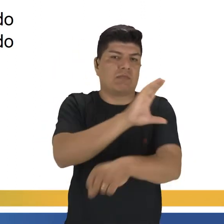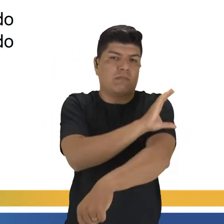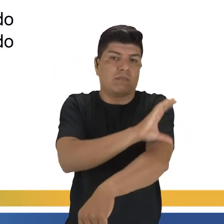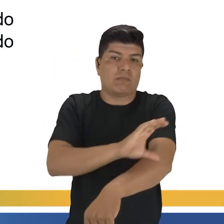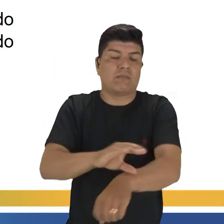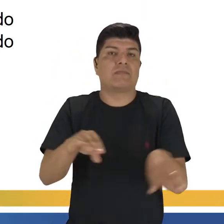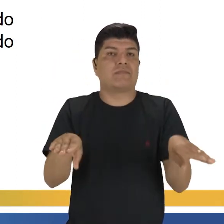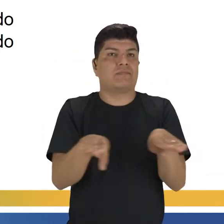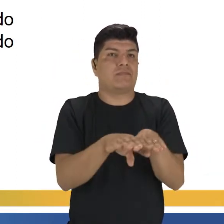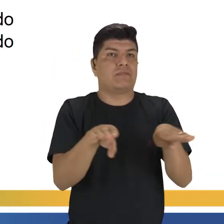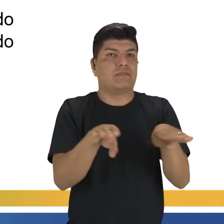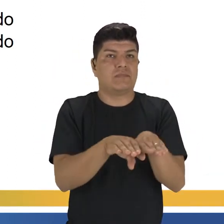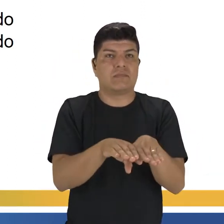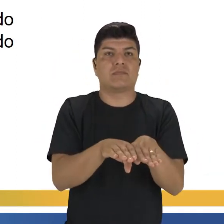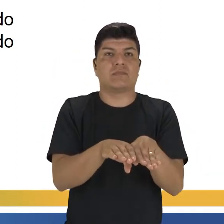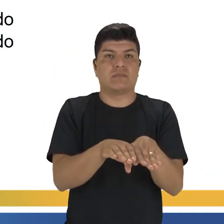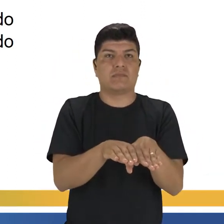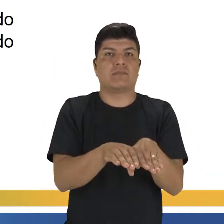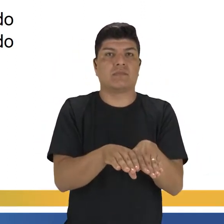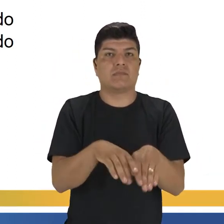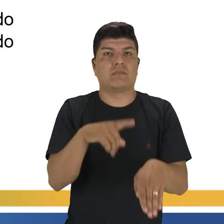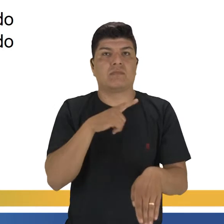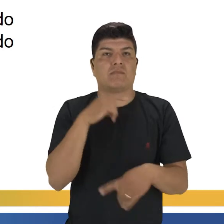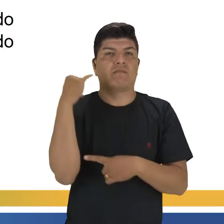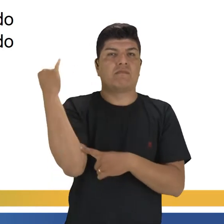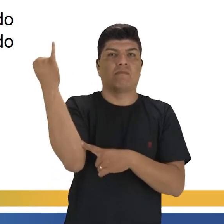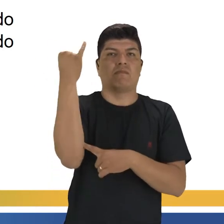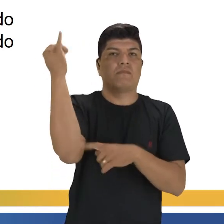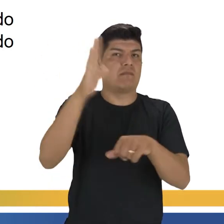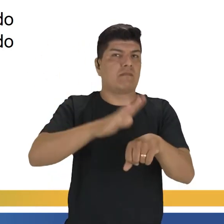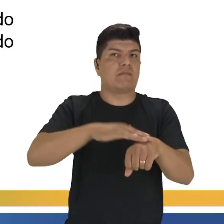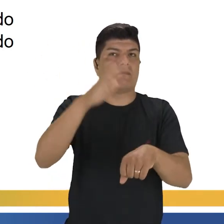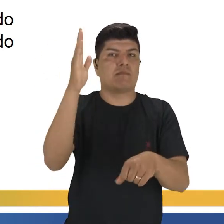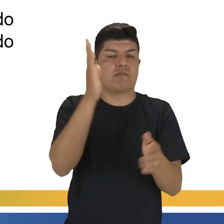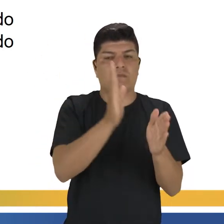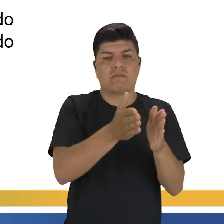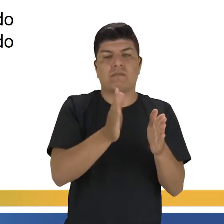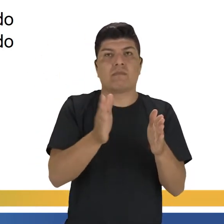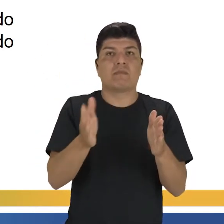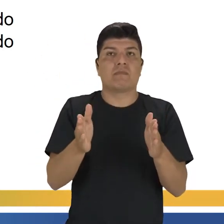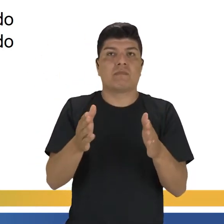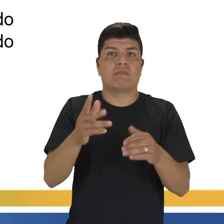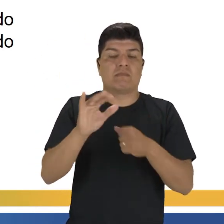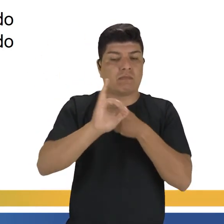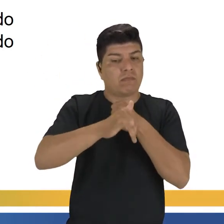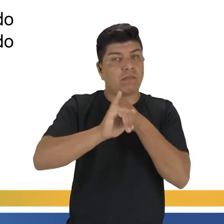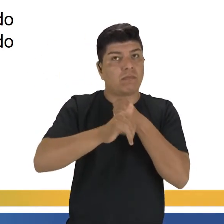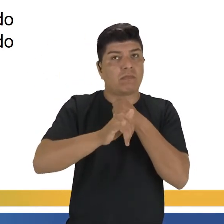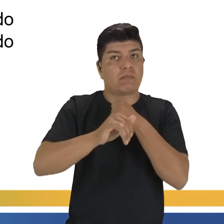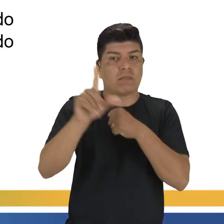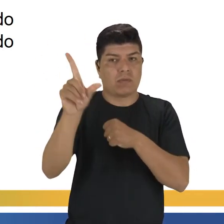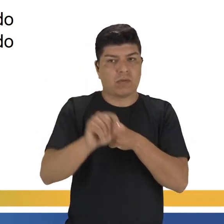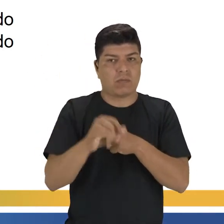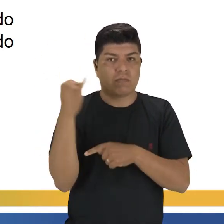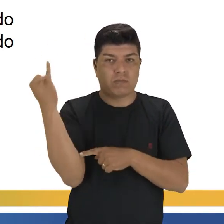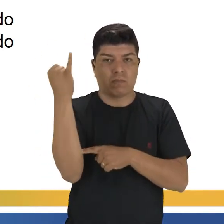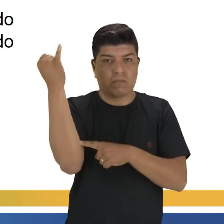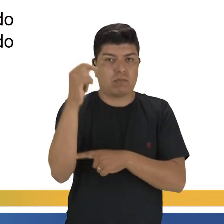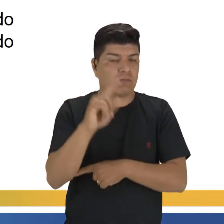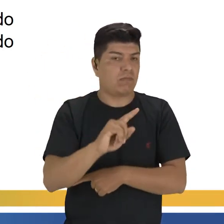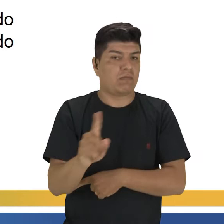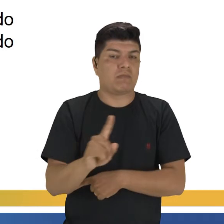cultural. Constitui uma das mais importantes fases da nossa prosa, não menos importante